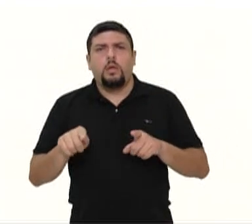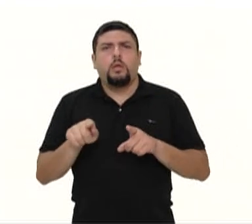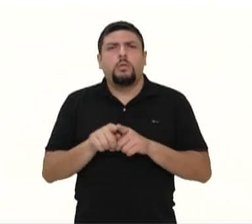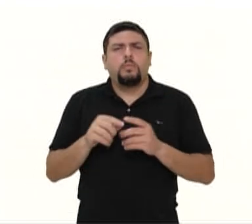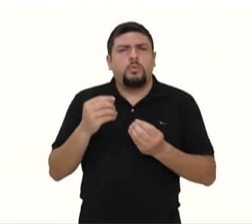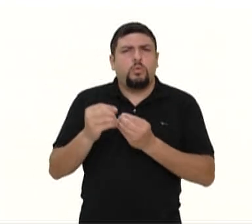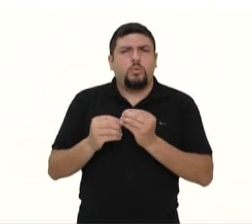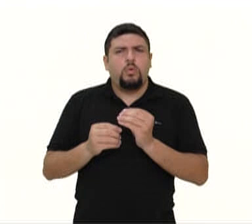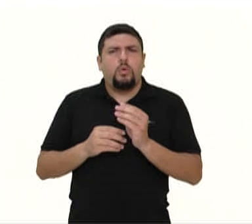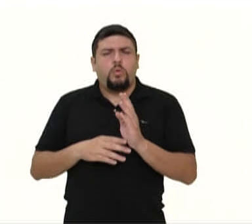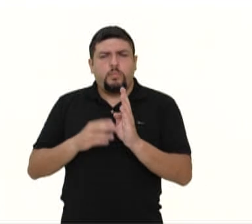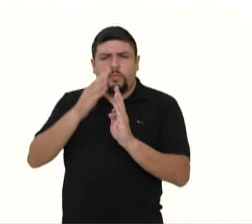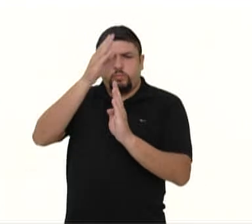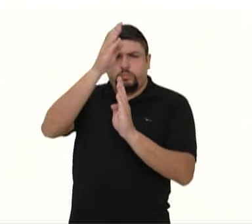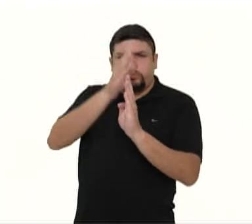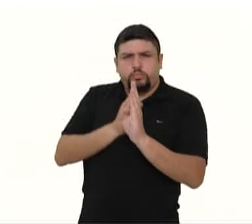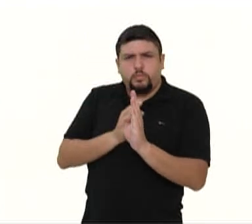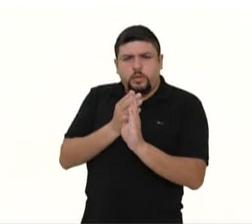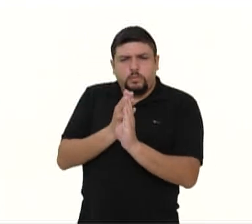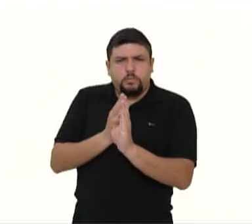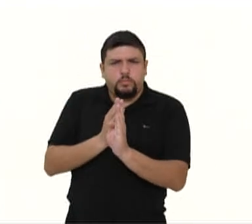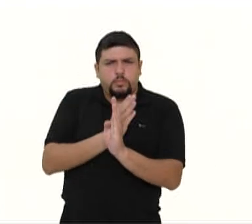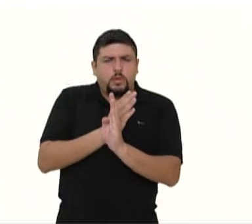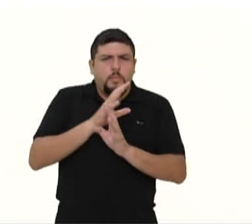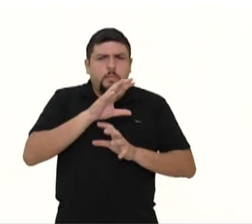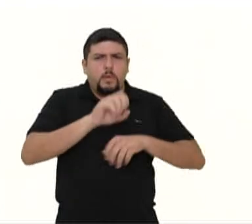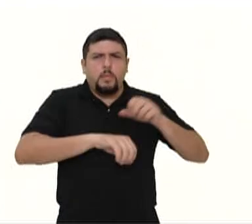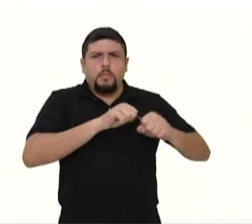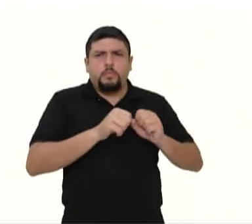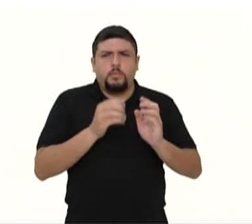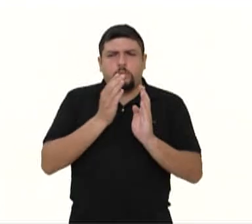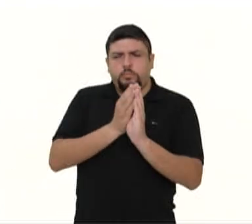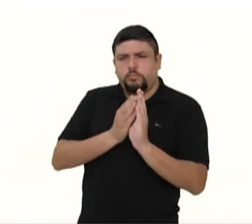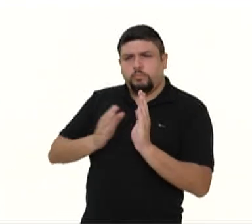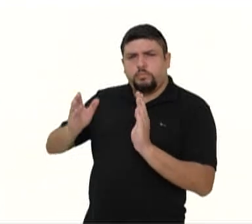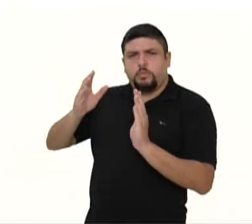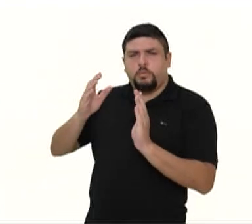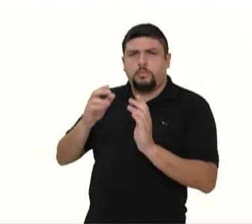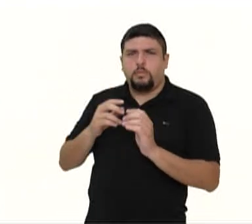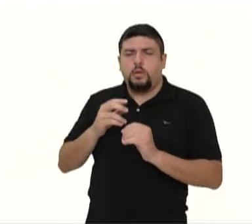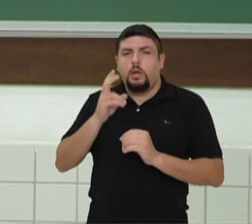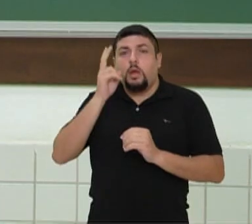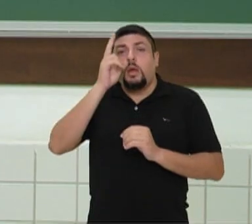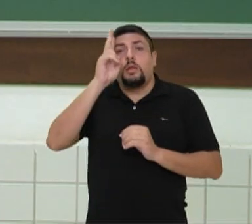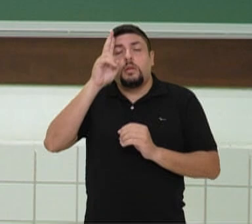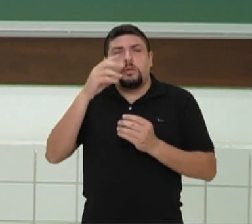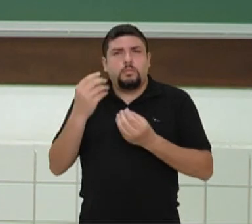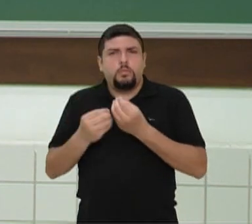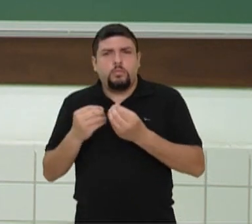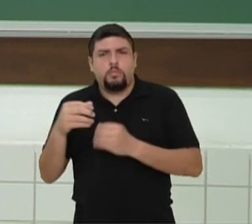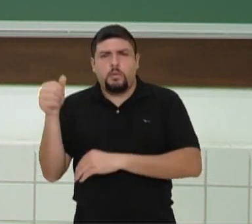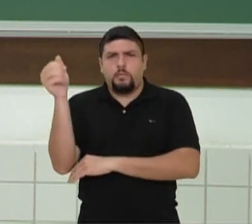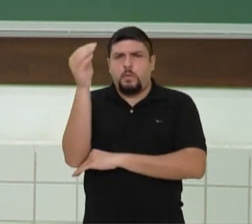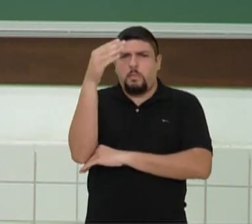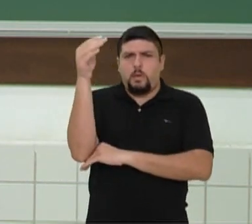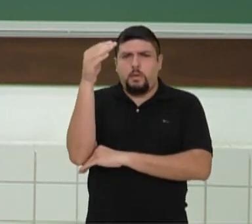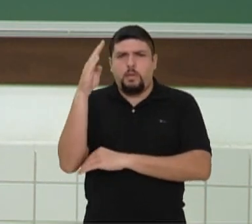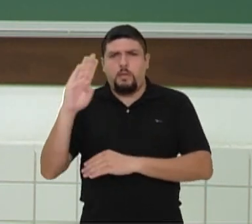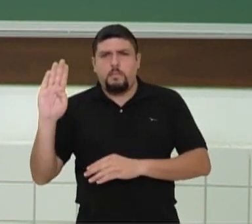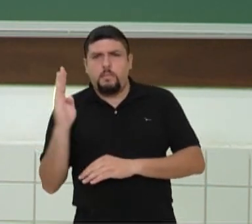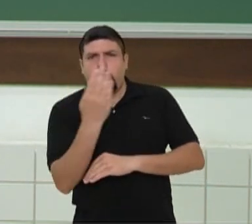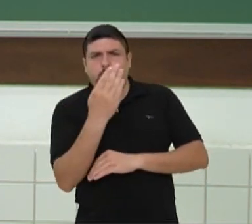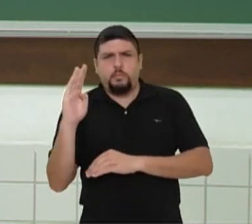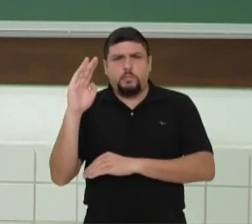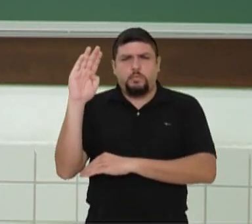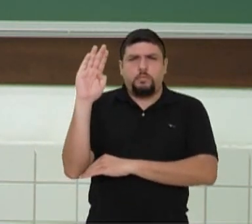tratados, foram estendidas. Lembra que os bandeirantes eram parte daqueles movimentos das entradas de bandeiras, as bandeiras mais oficiais,